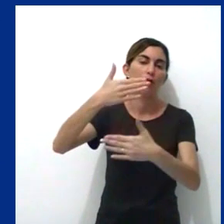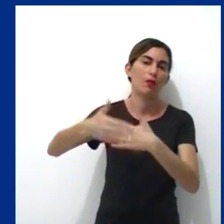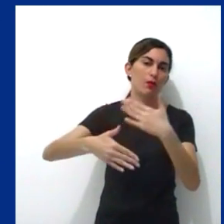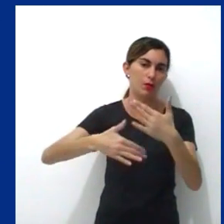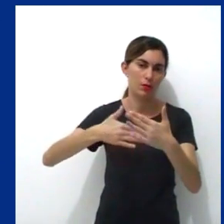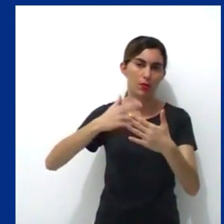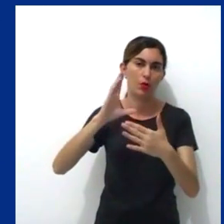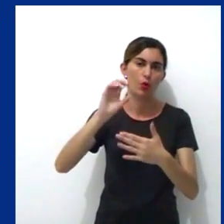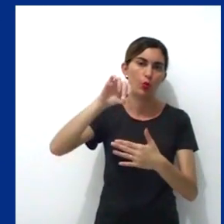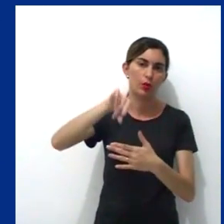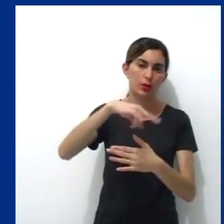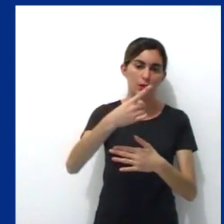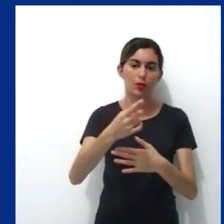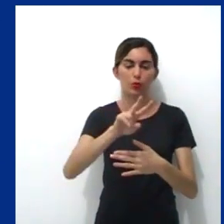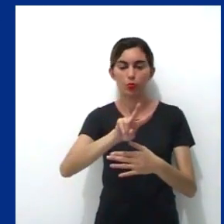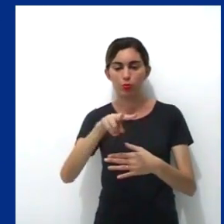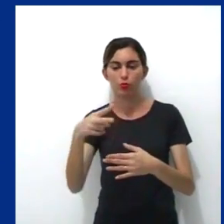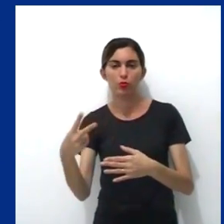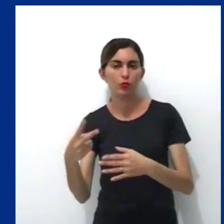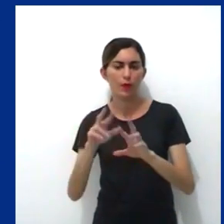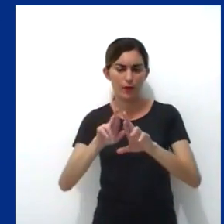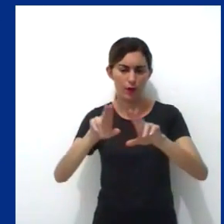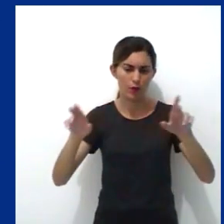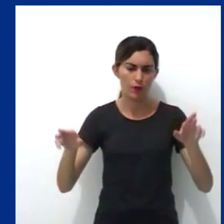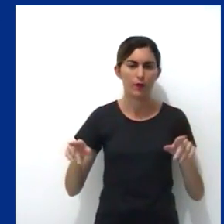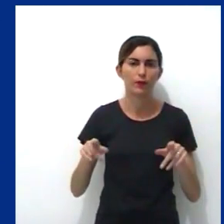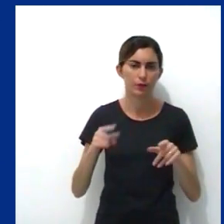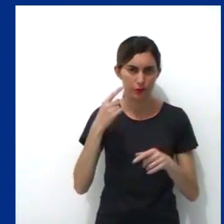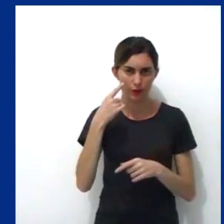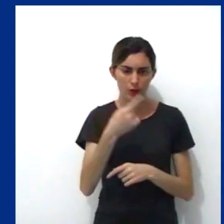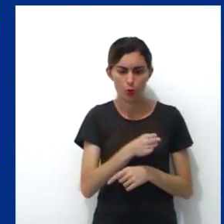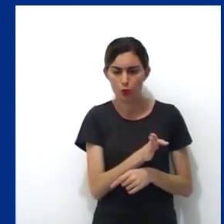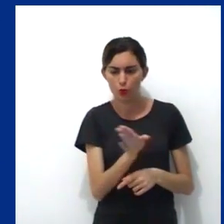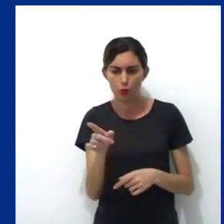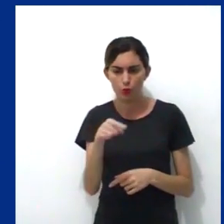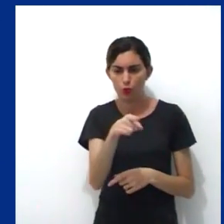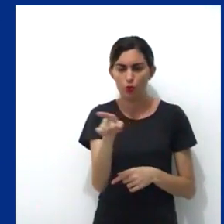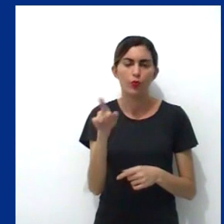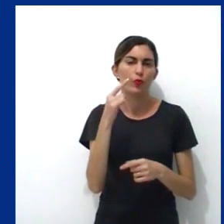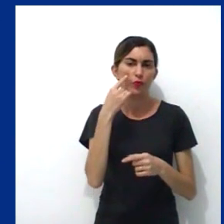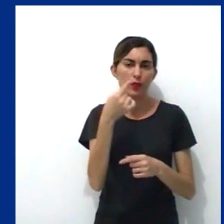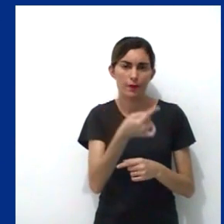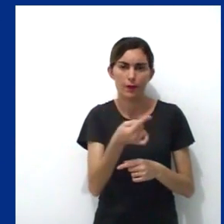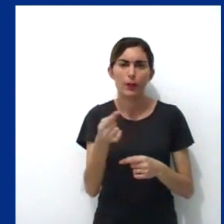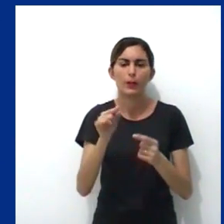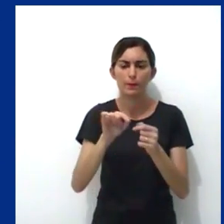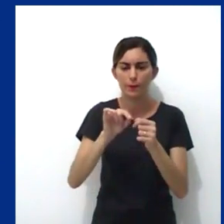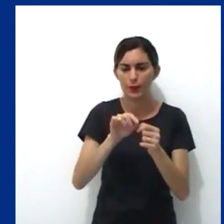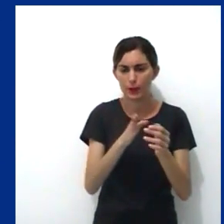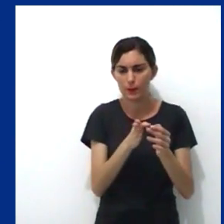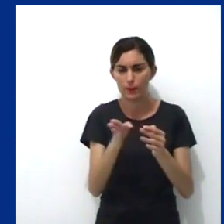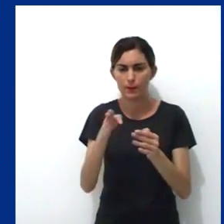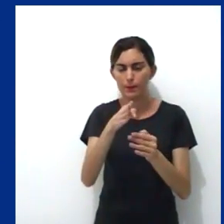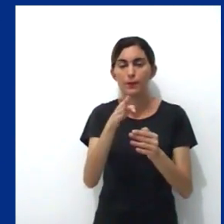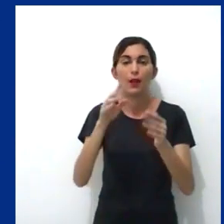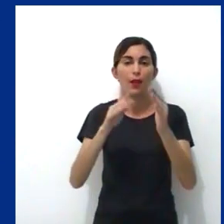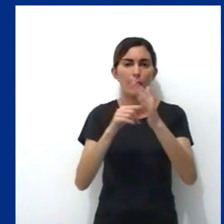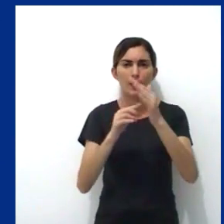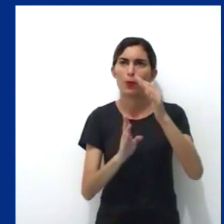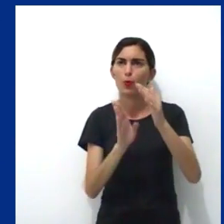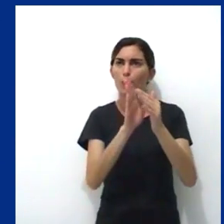líquido refrigerante, ele é liberado pelo compressor. Esse líquido, quando ele sai do compressor, ele vai sair em uma